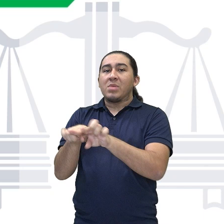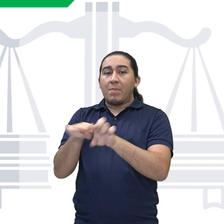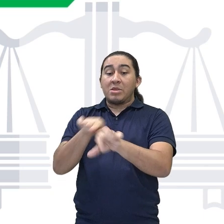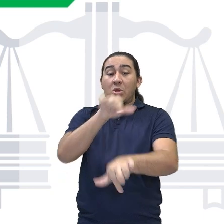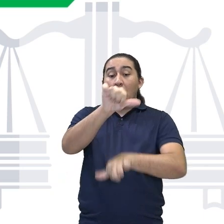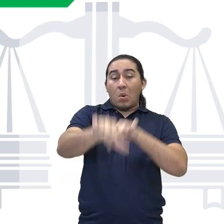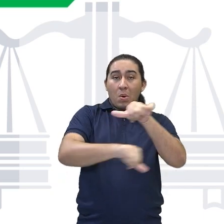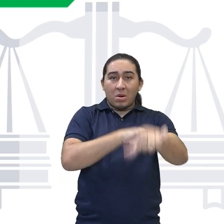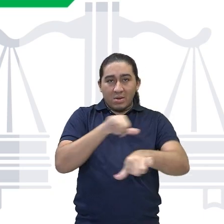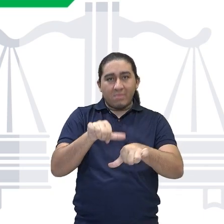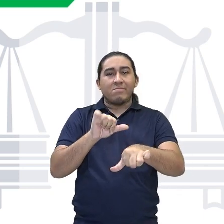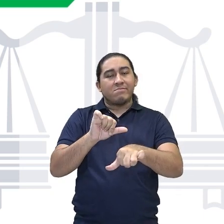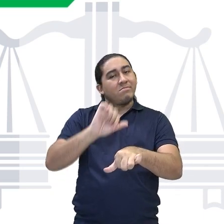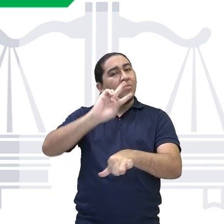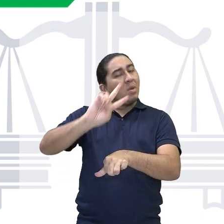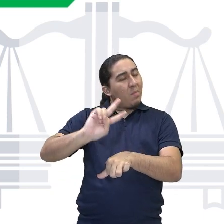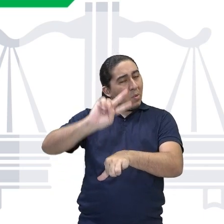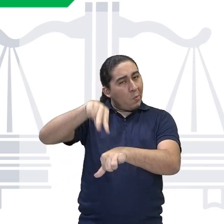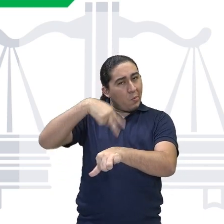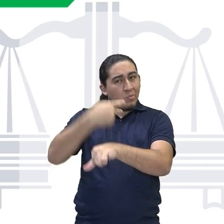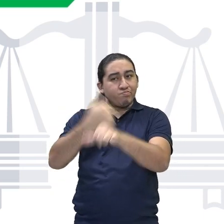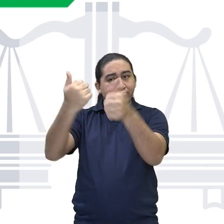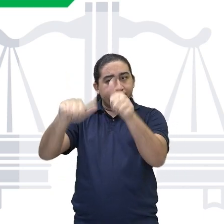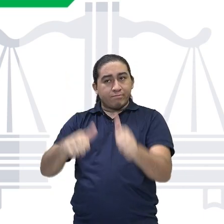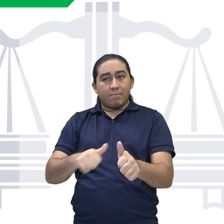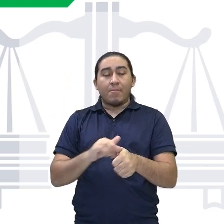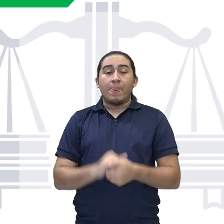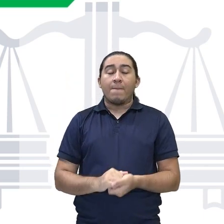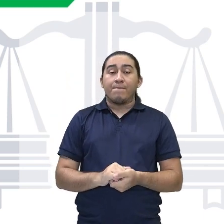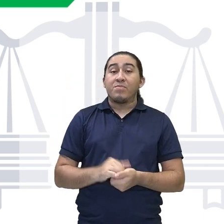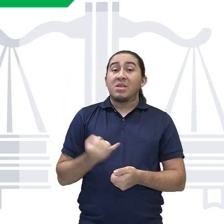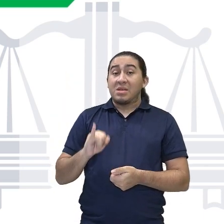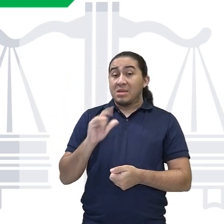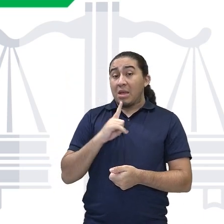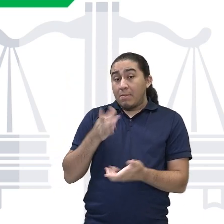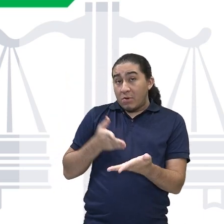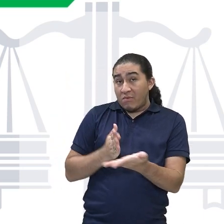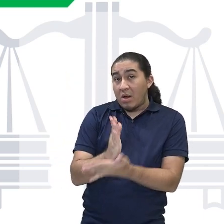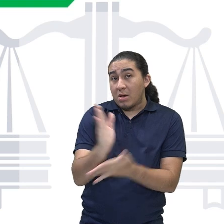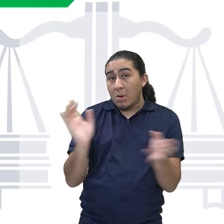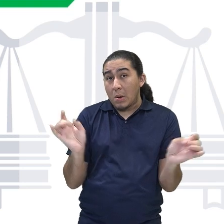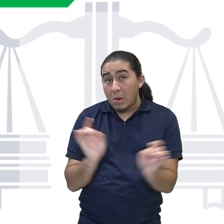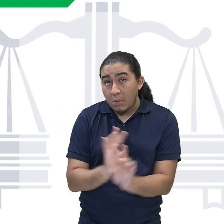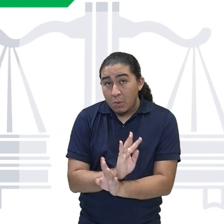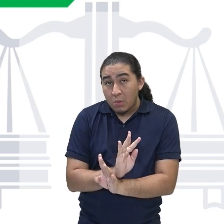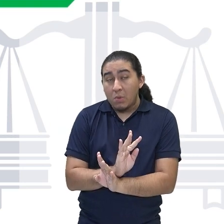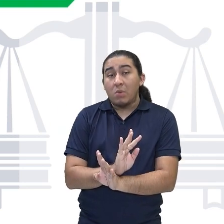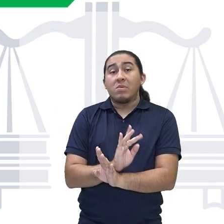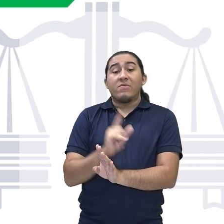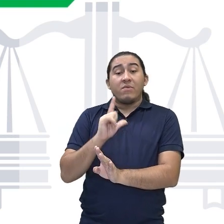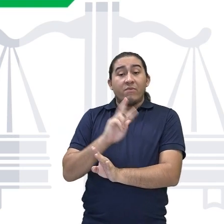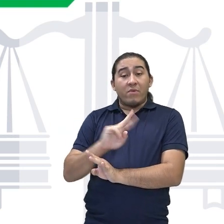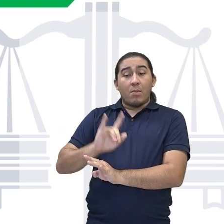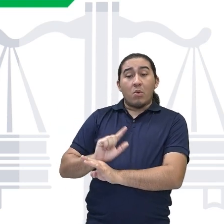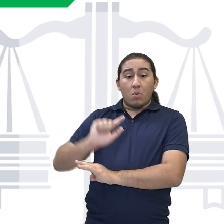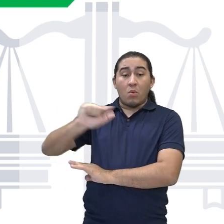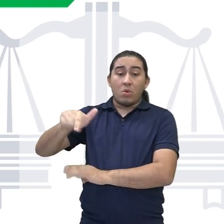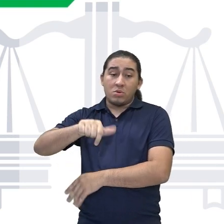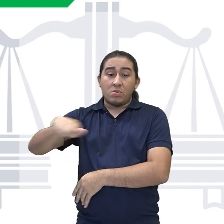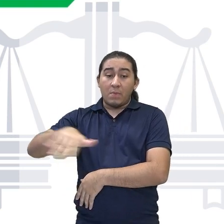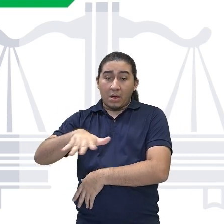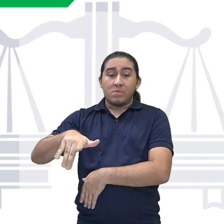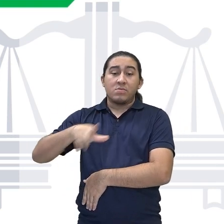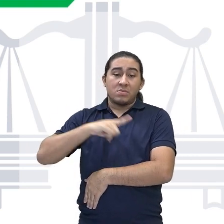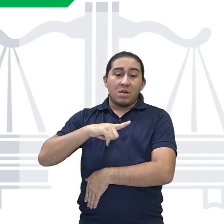também vai ver isso mais tarde. E aí sim, se a gente dissesse sim, a gente passa para o gabinete executivo, que